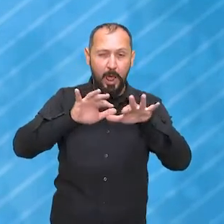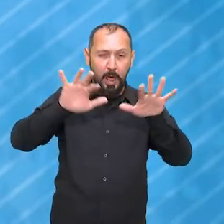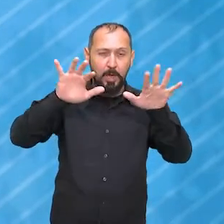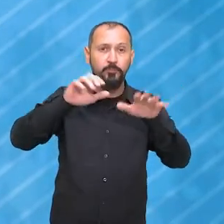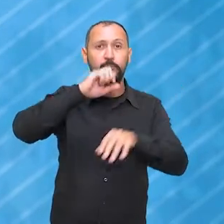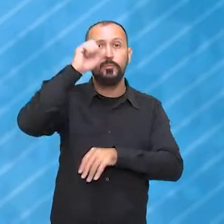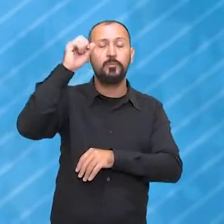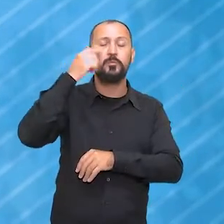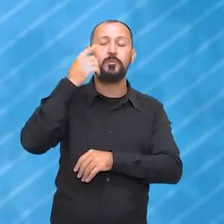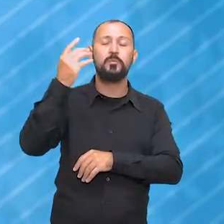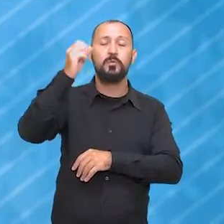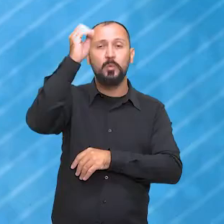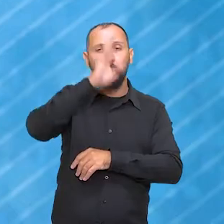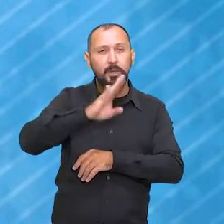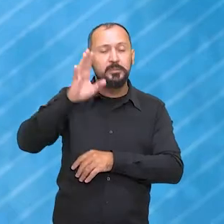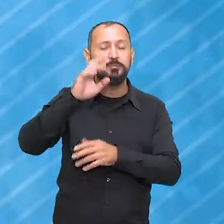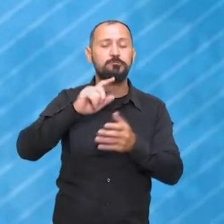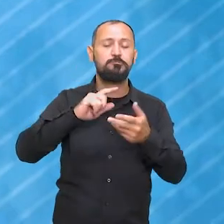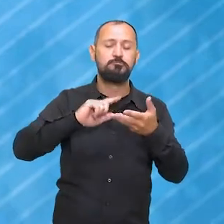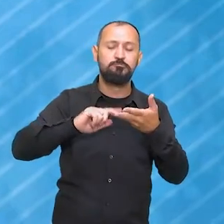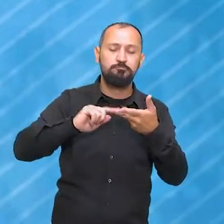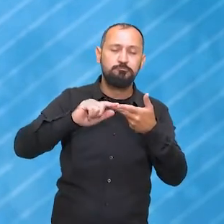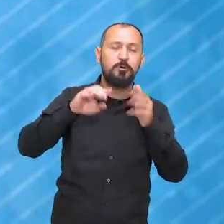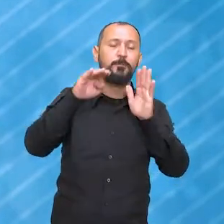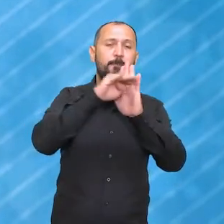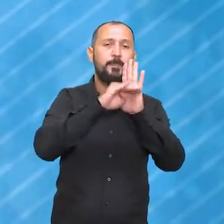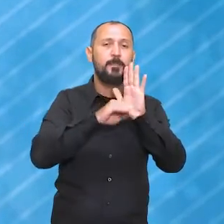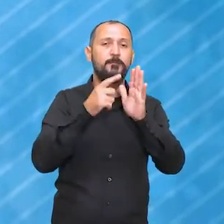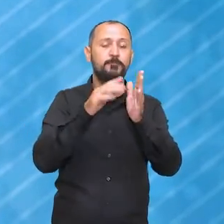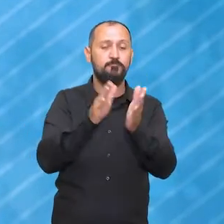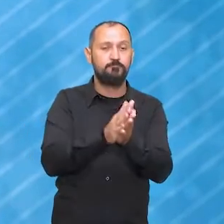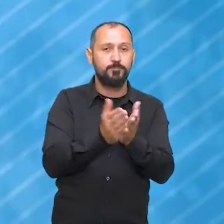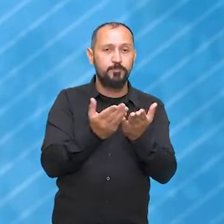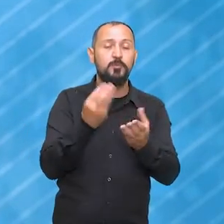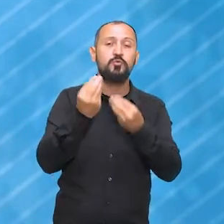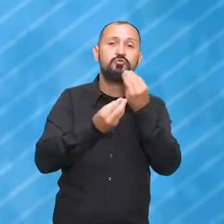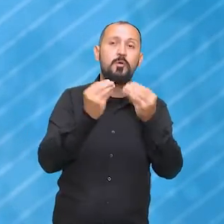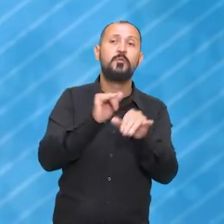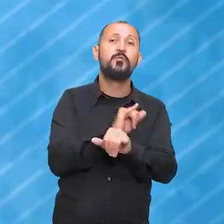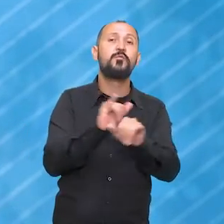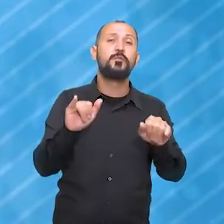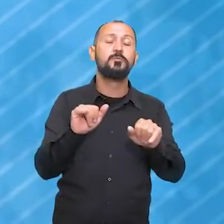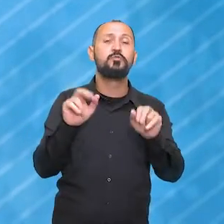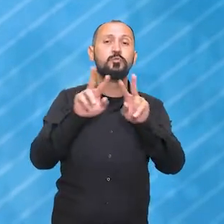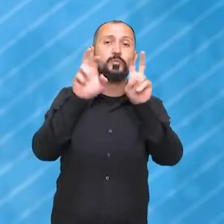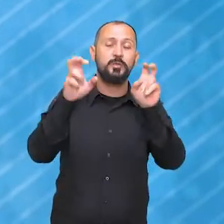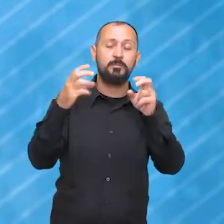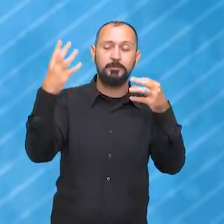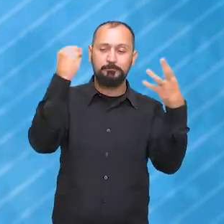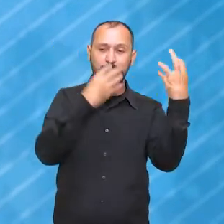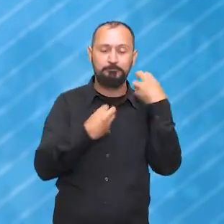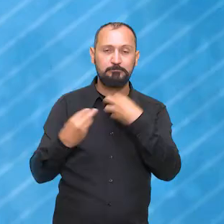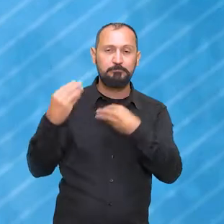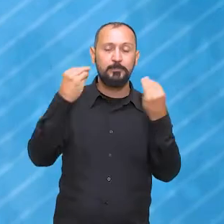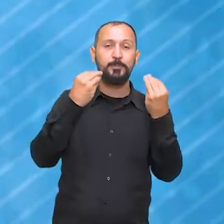assim, nacionalmente, várias ações, foi feita uma cartilha de informações sobre o